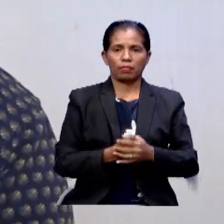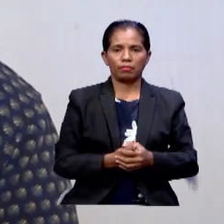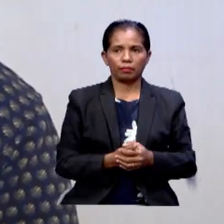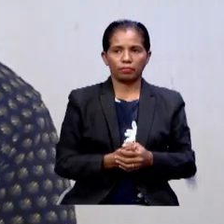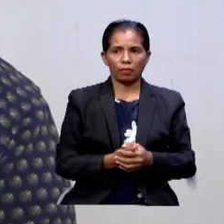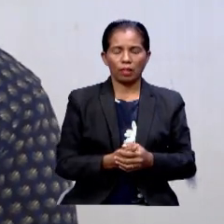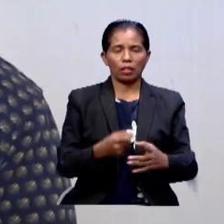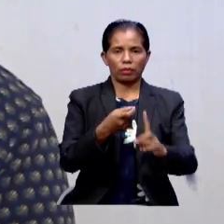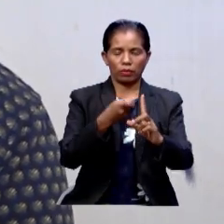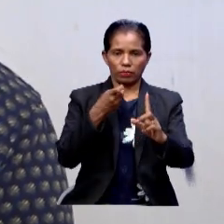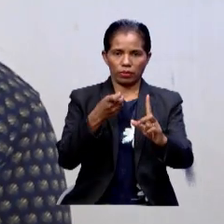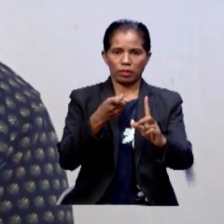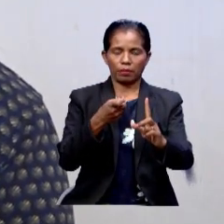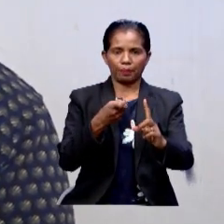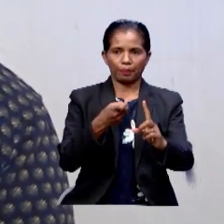husi